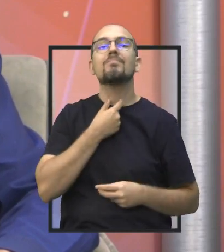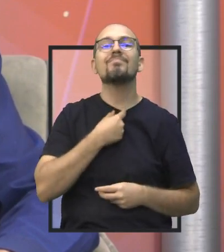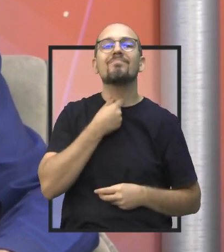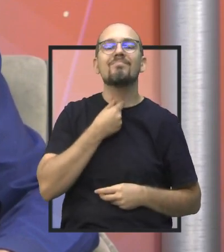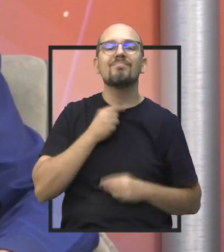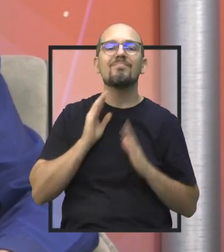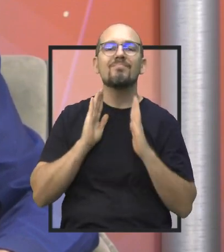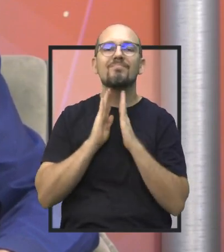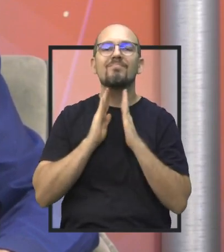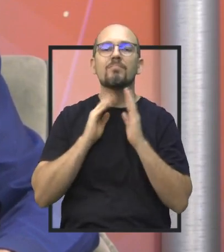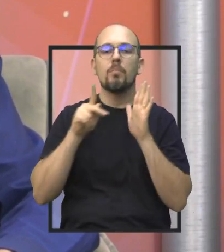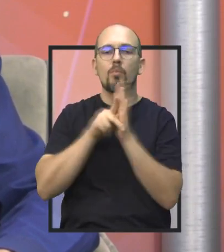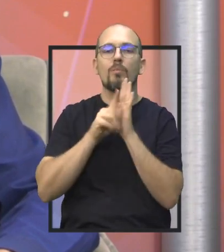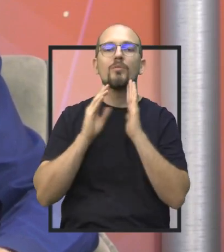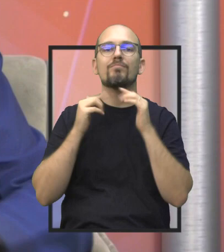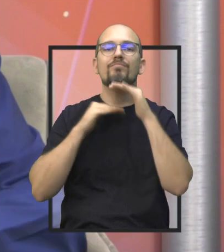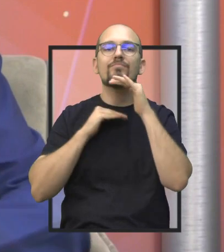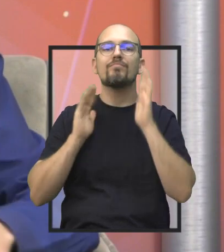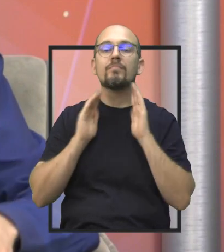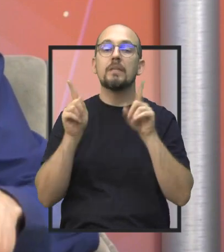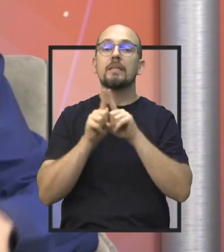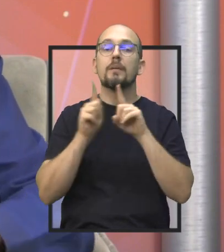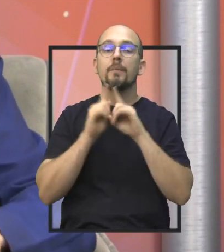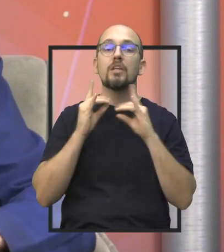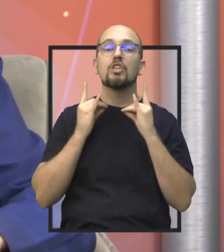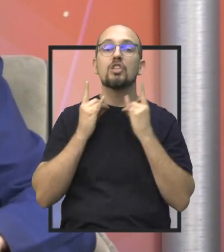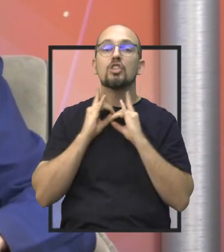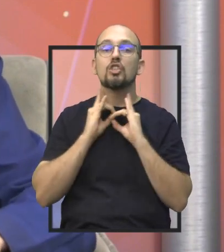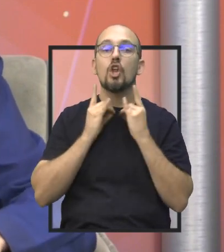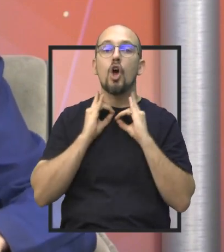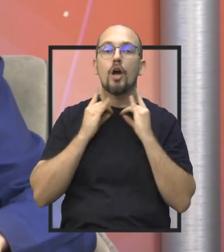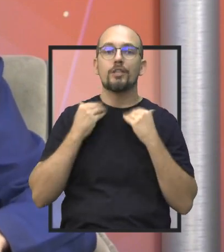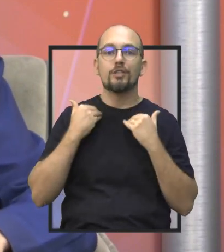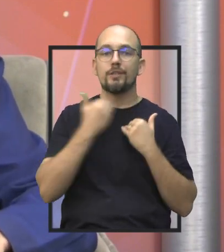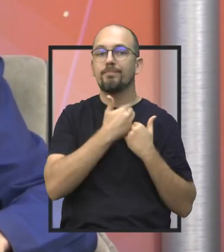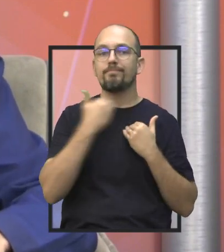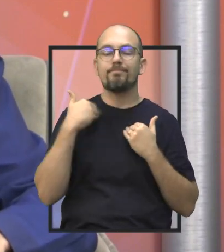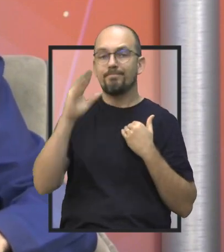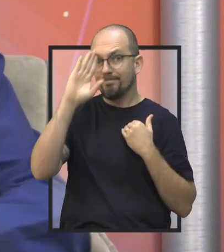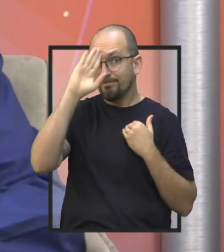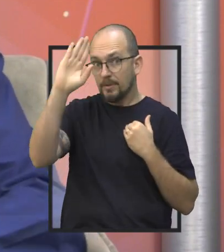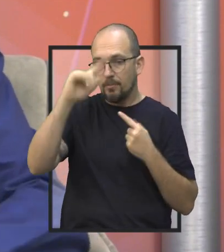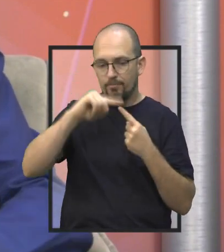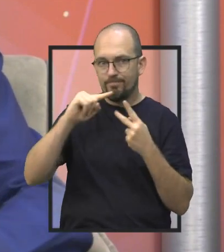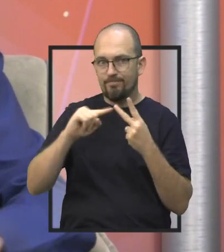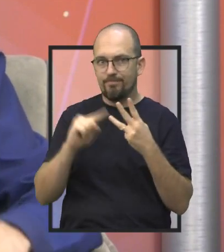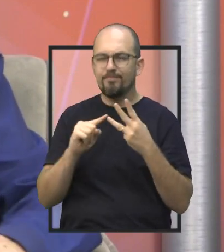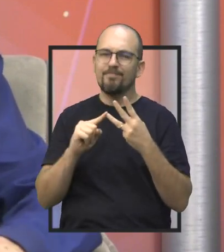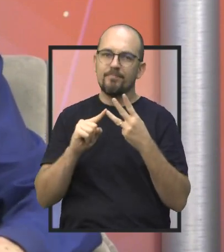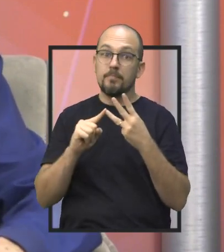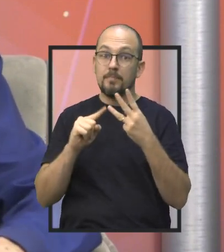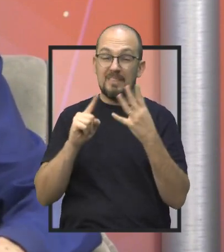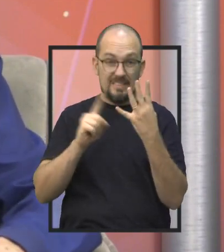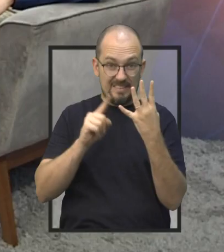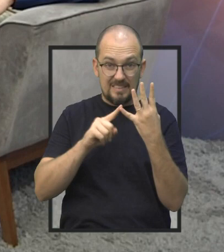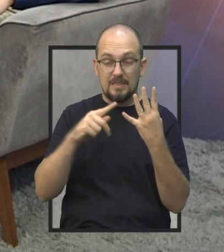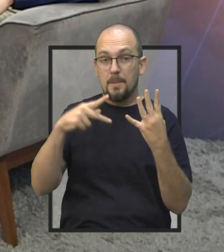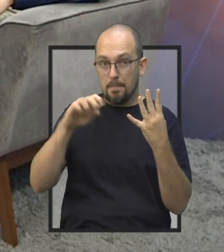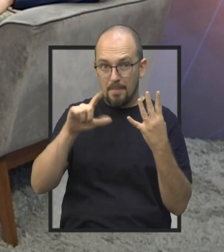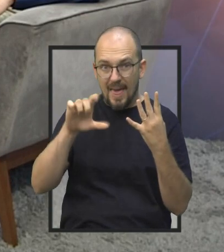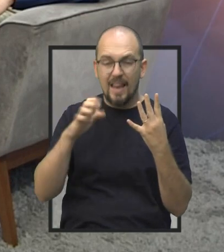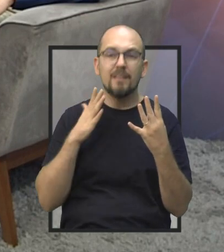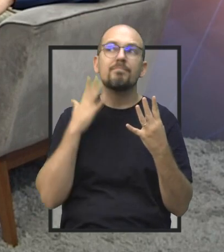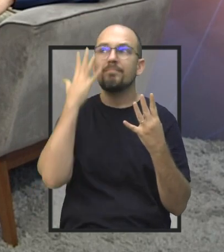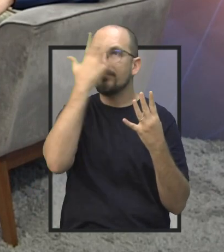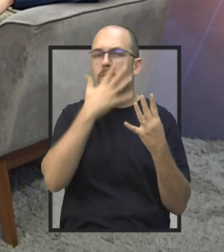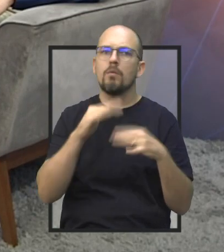e também o câncer da tireoide. Esses três são os principais, excetuando-se o de pele, que de longe é o mais comum.